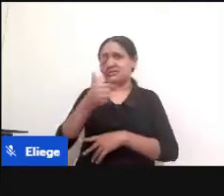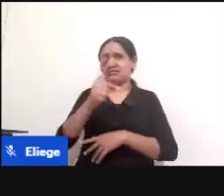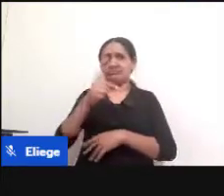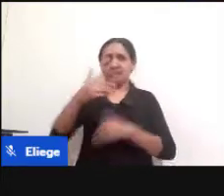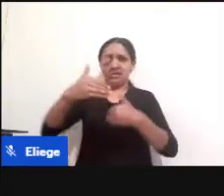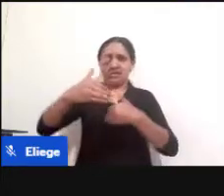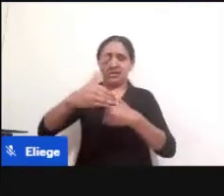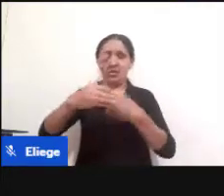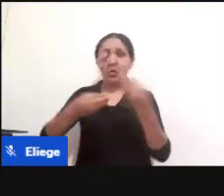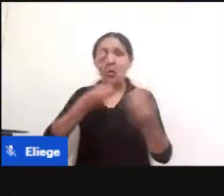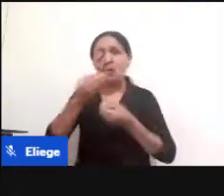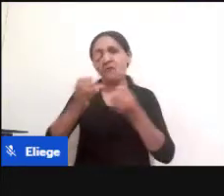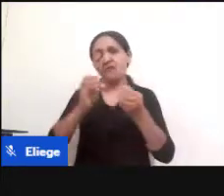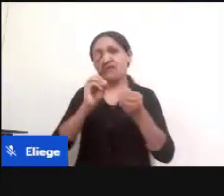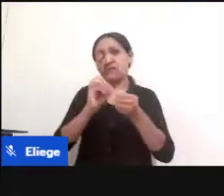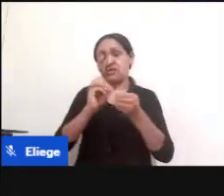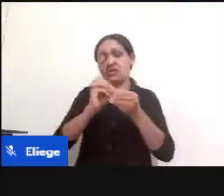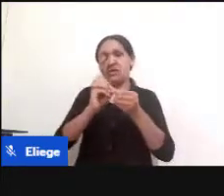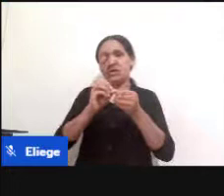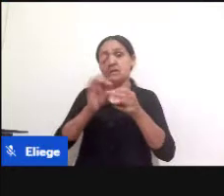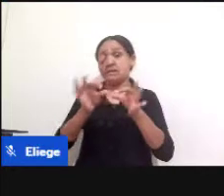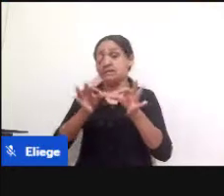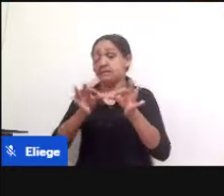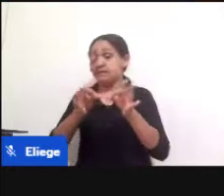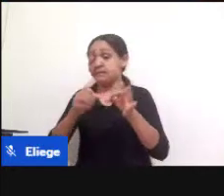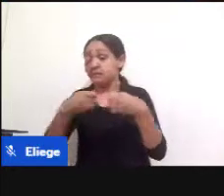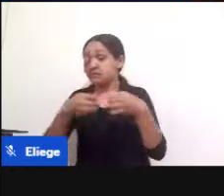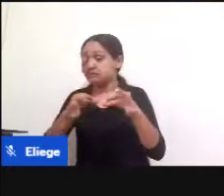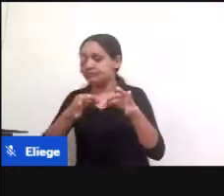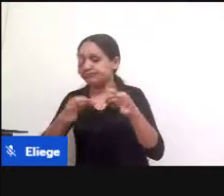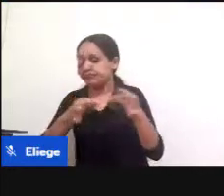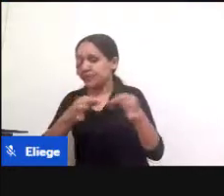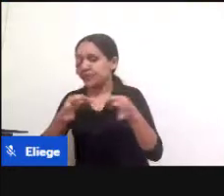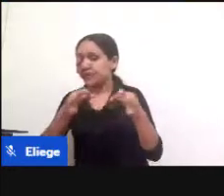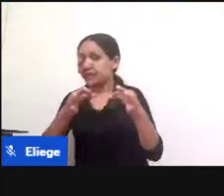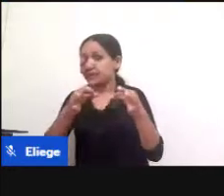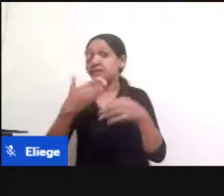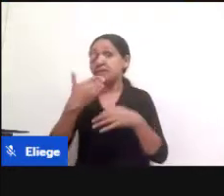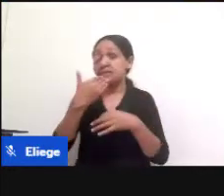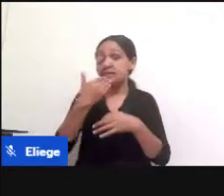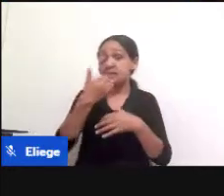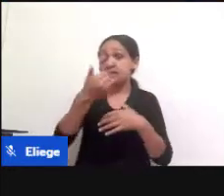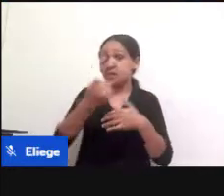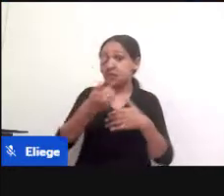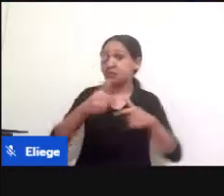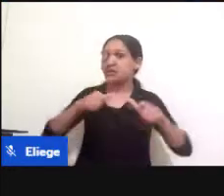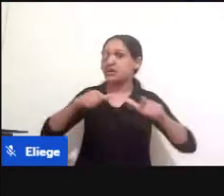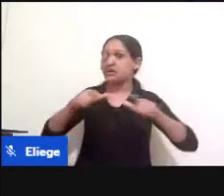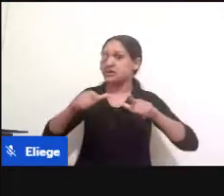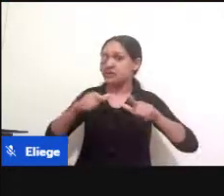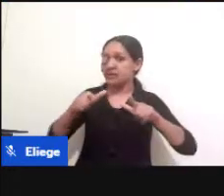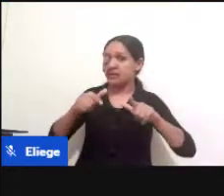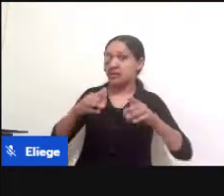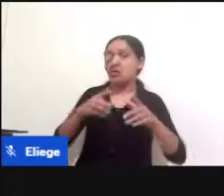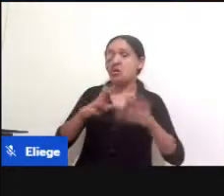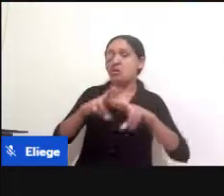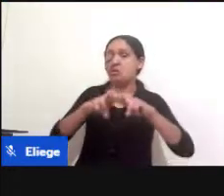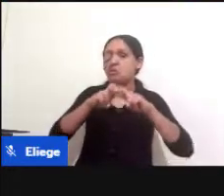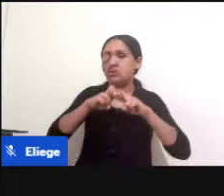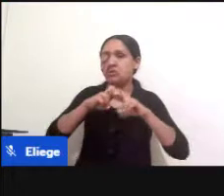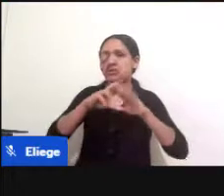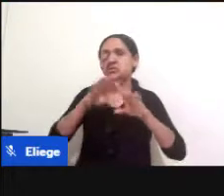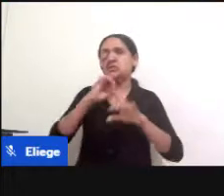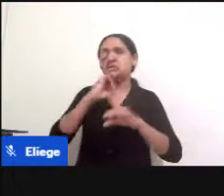faz um cronograma de trabalho junto com a sua equipe. É para isso que nós estamos abertos ao diálogo, dialogar com